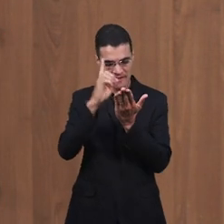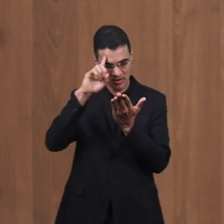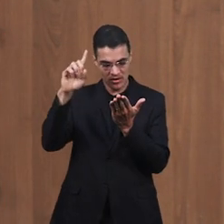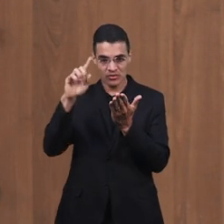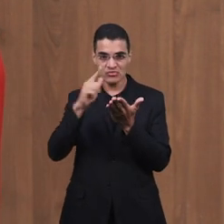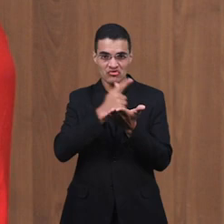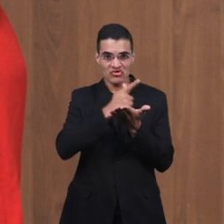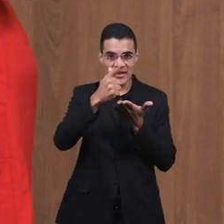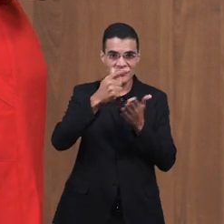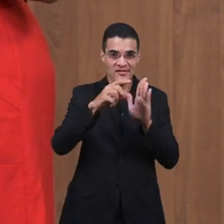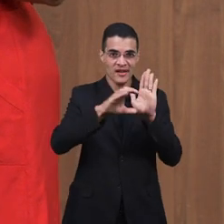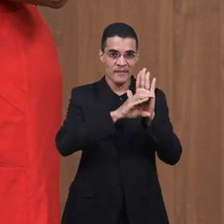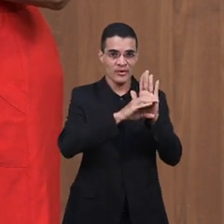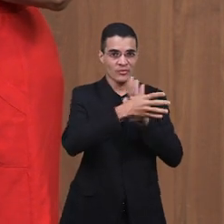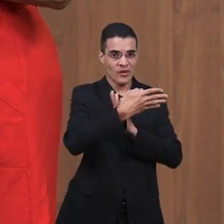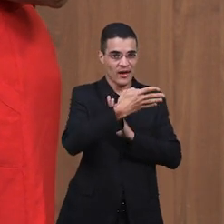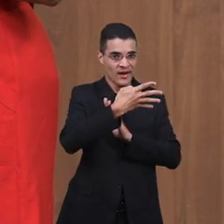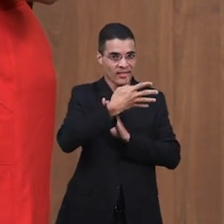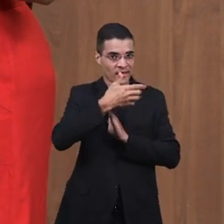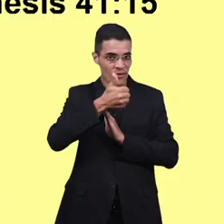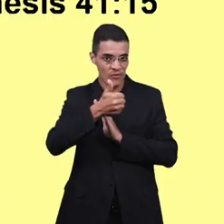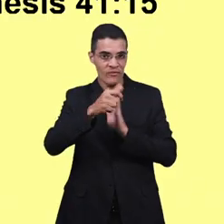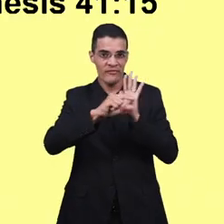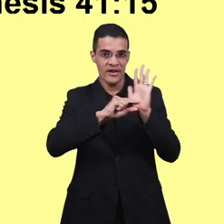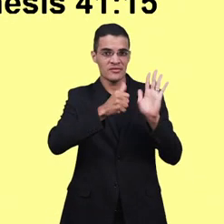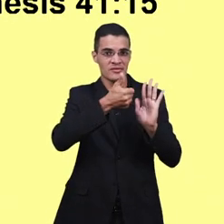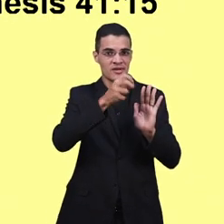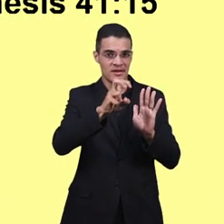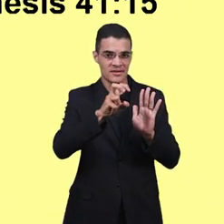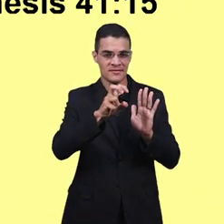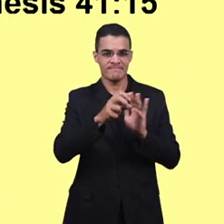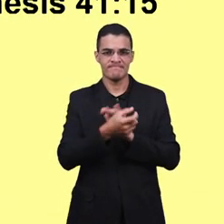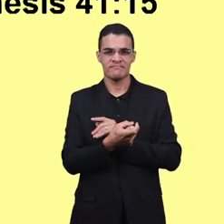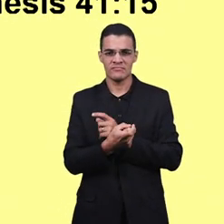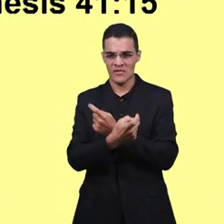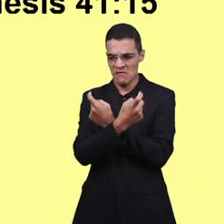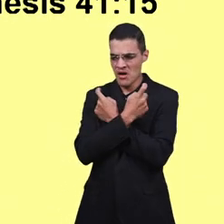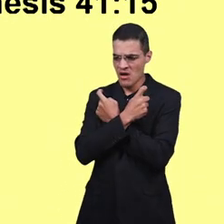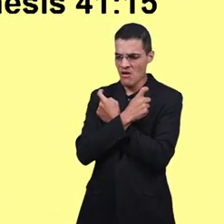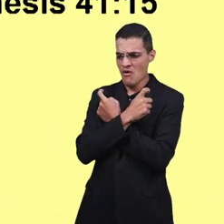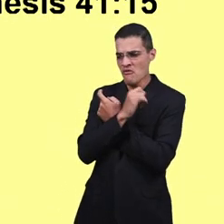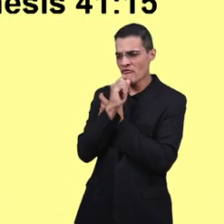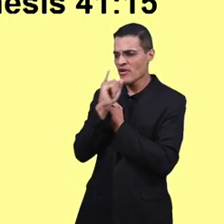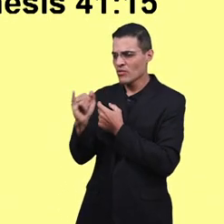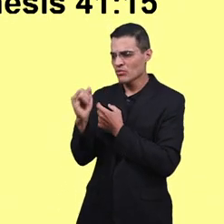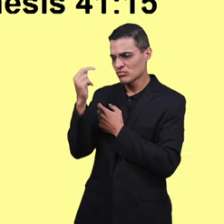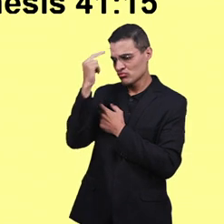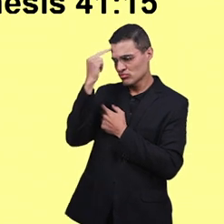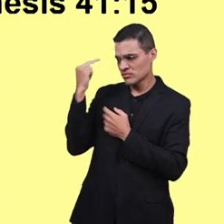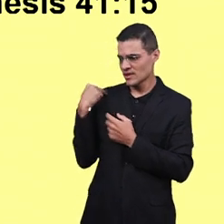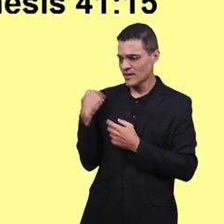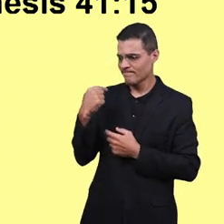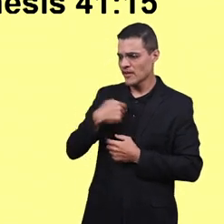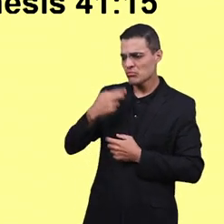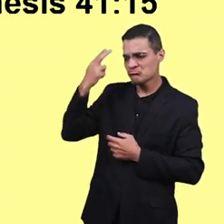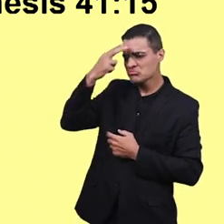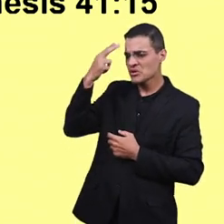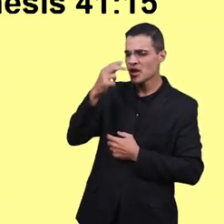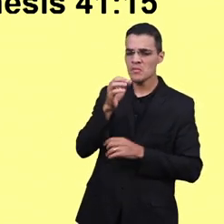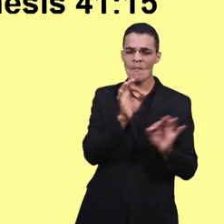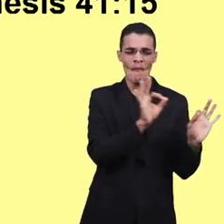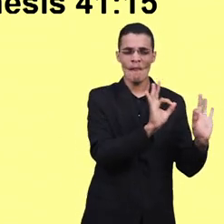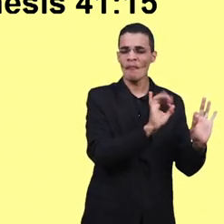Gênesis 41:15. Diz assim: E Faraó disse a José, eu sonhei um sonho